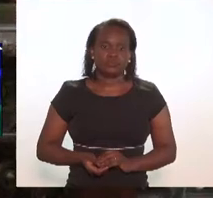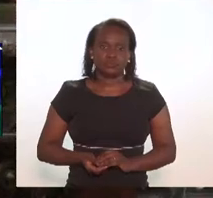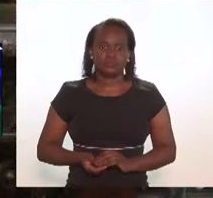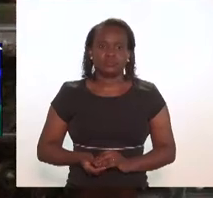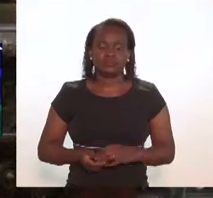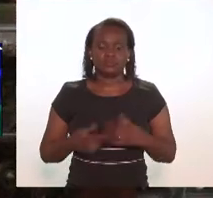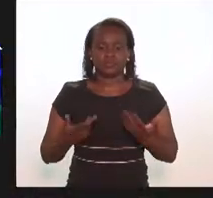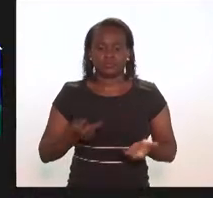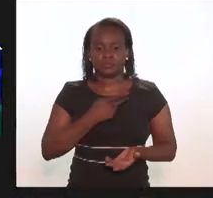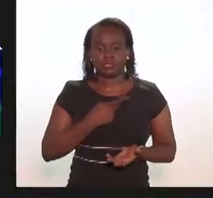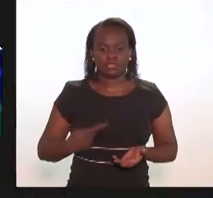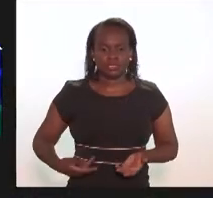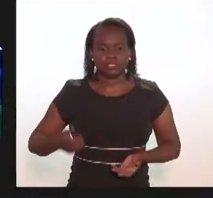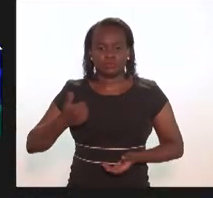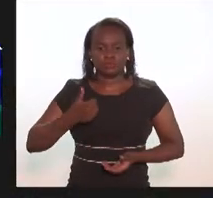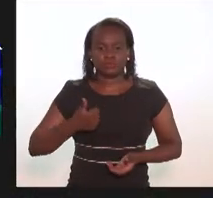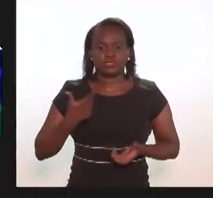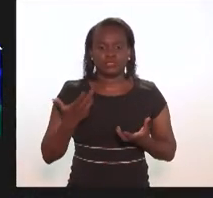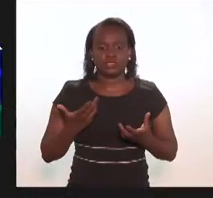Presidente, primeiro eu queria